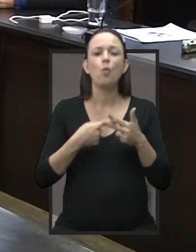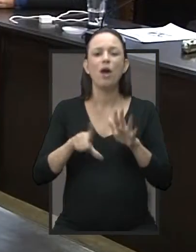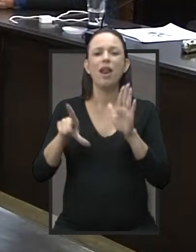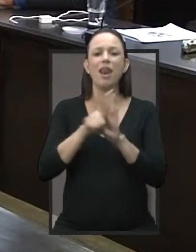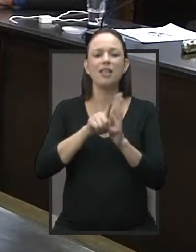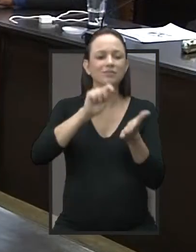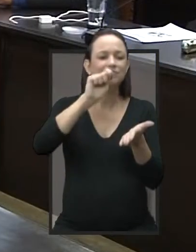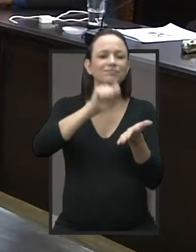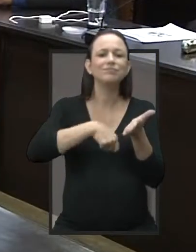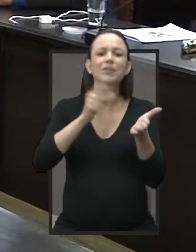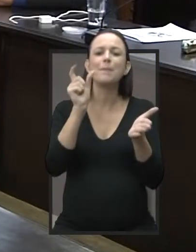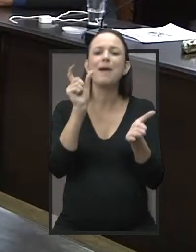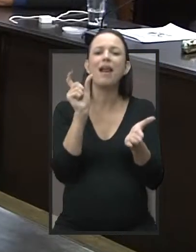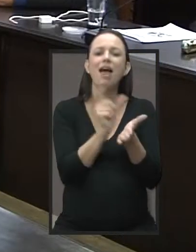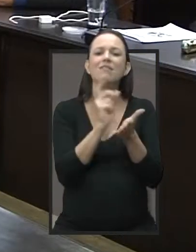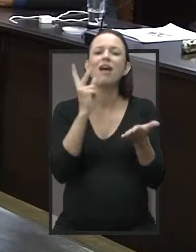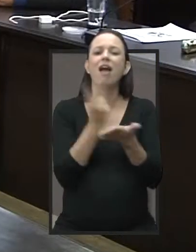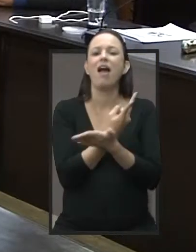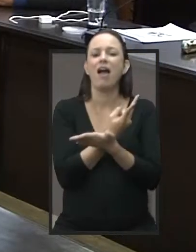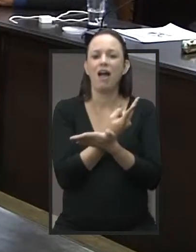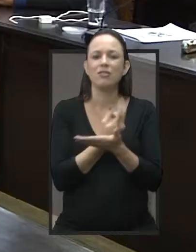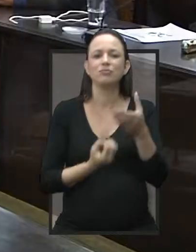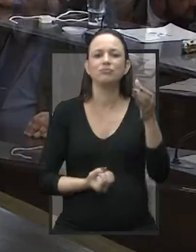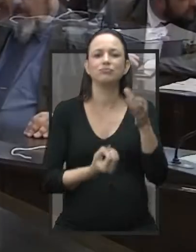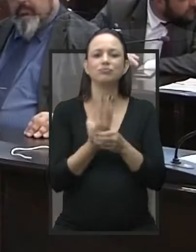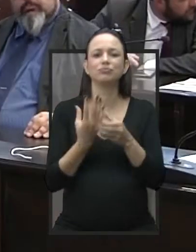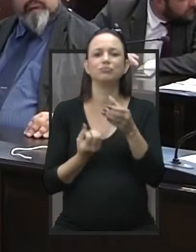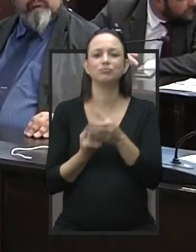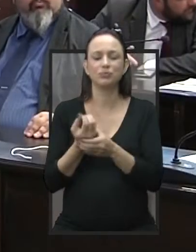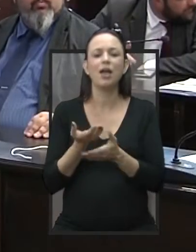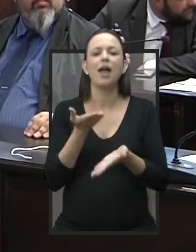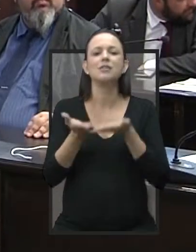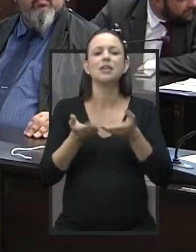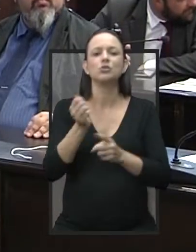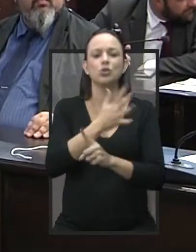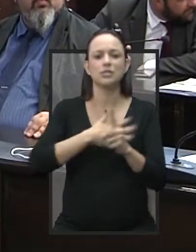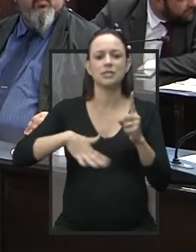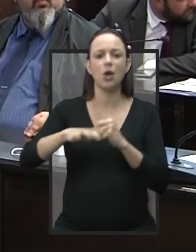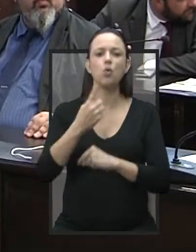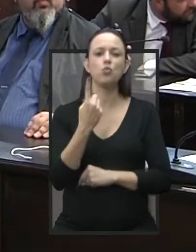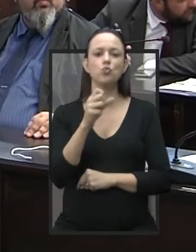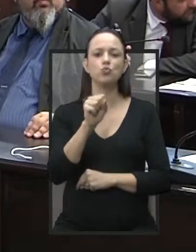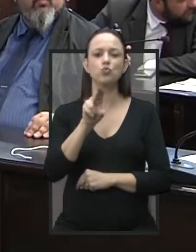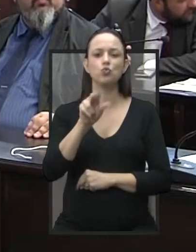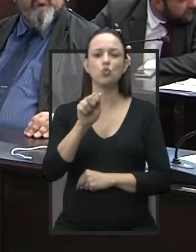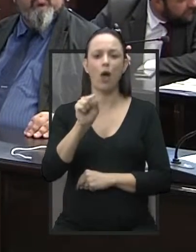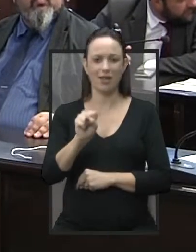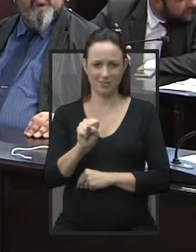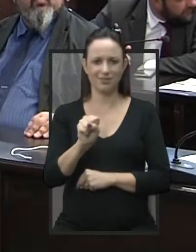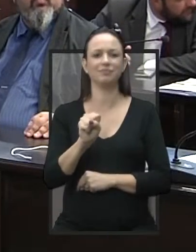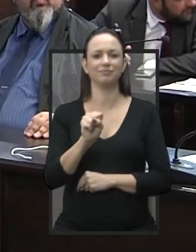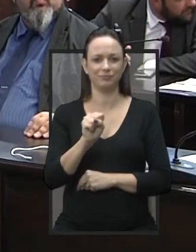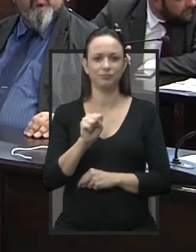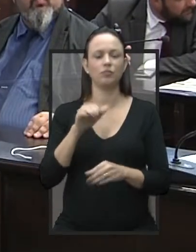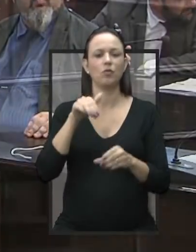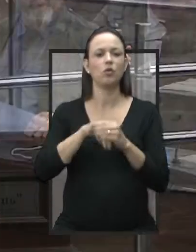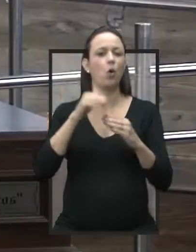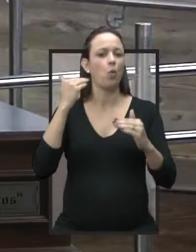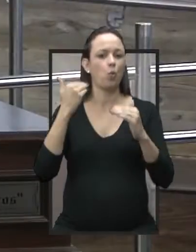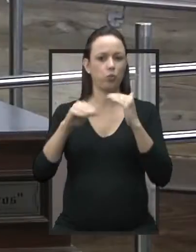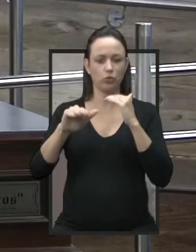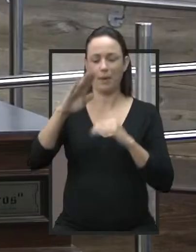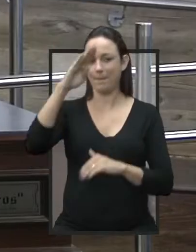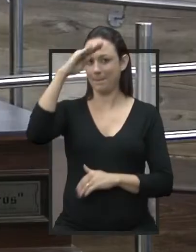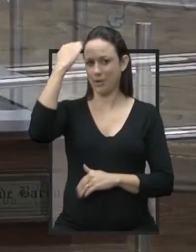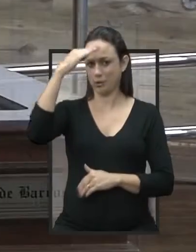incorretamente a criação de dois cargos de assistente social 1 suas votaram contra os vereadores joão